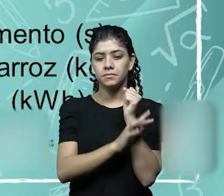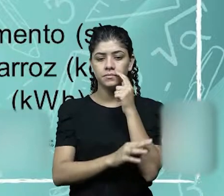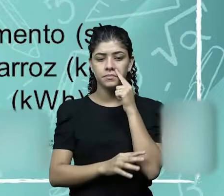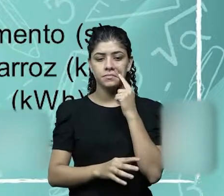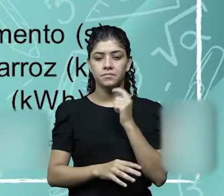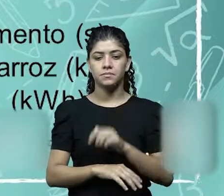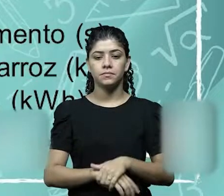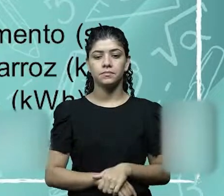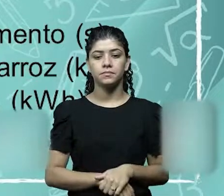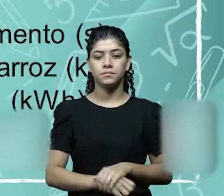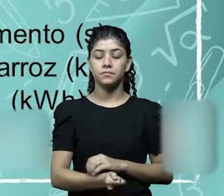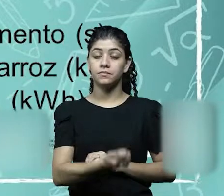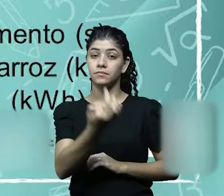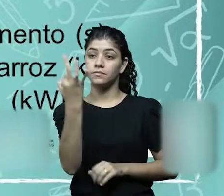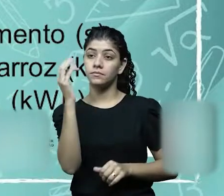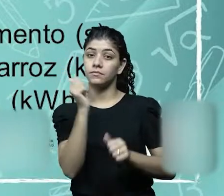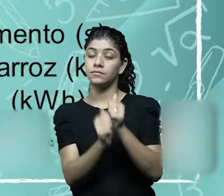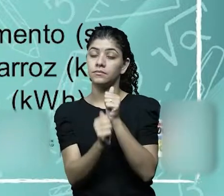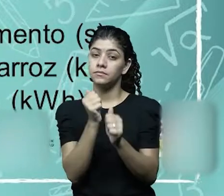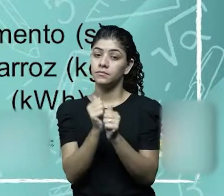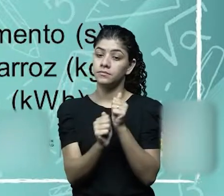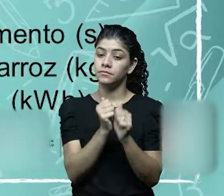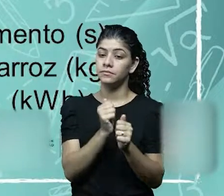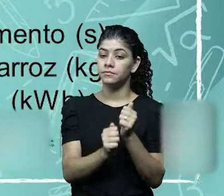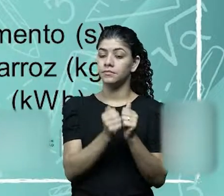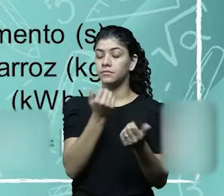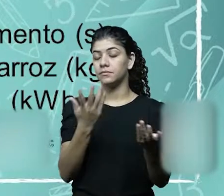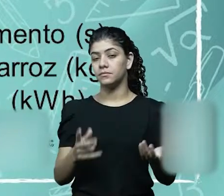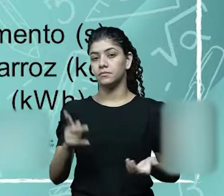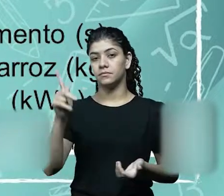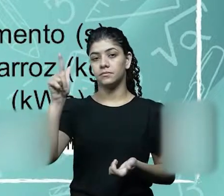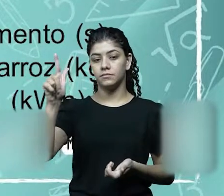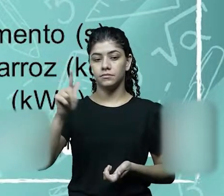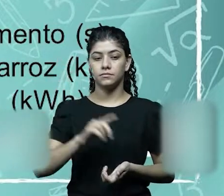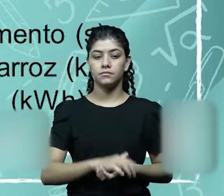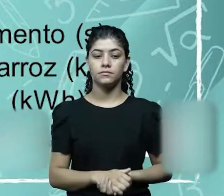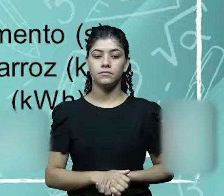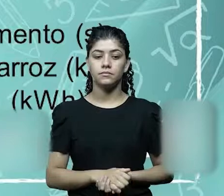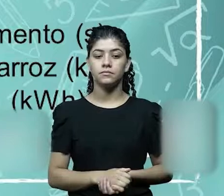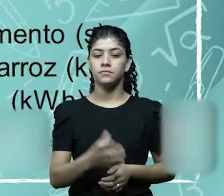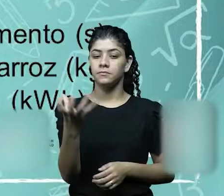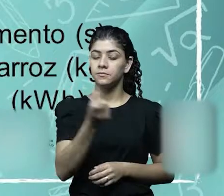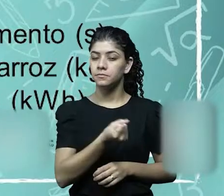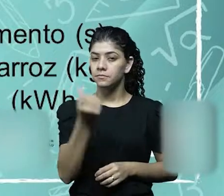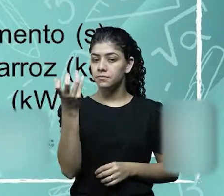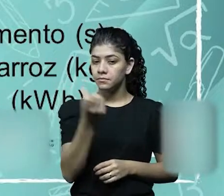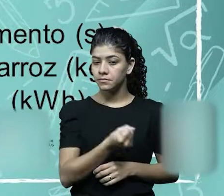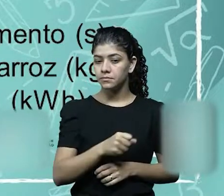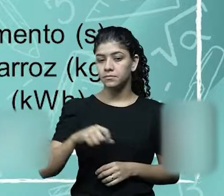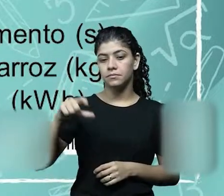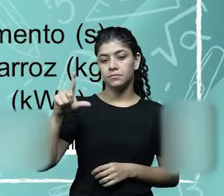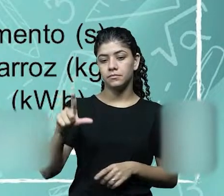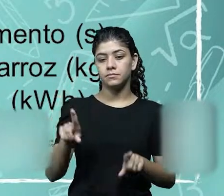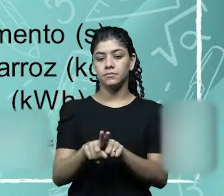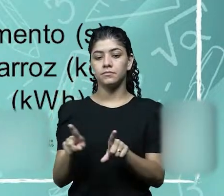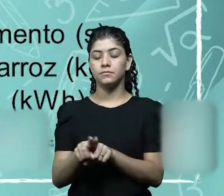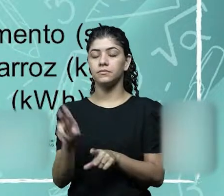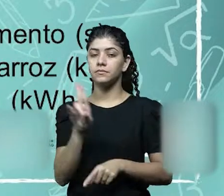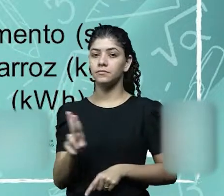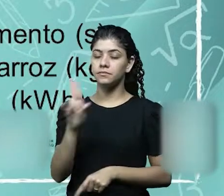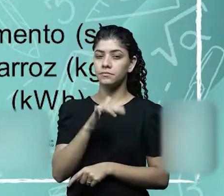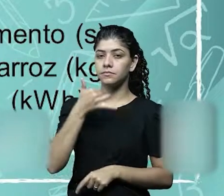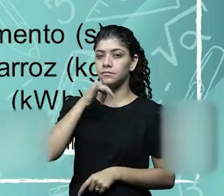graus Celsius, a quantidade de arroz em quilogramas, o volume do leite em litros e o consumo de